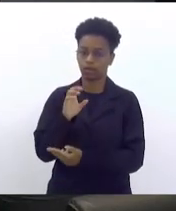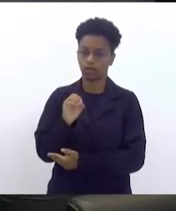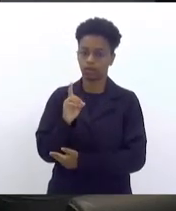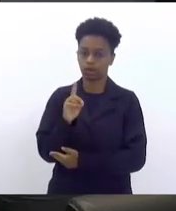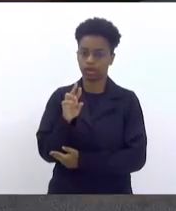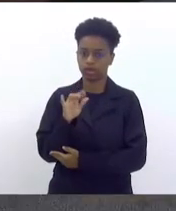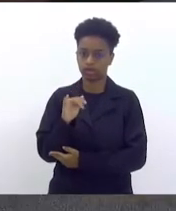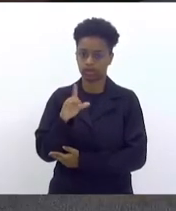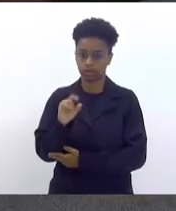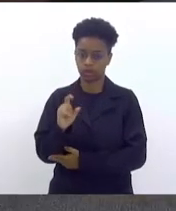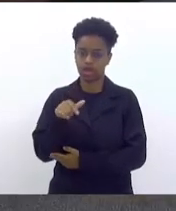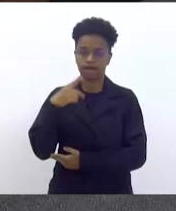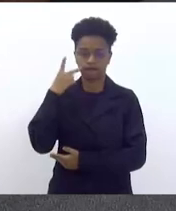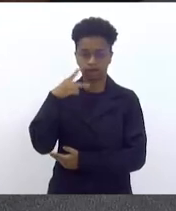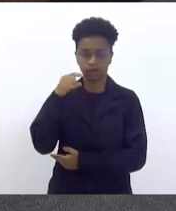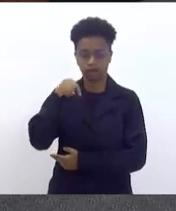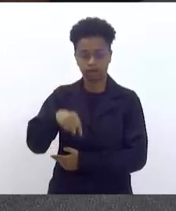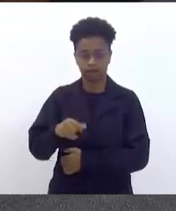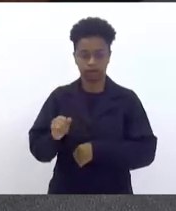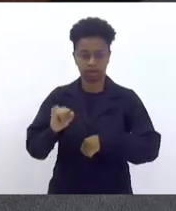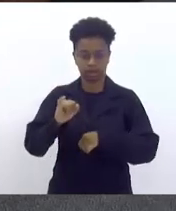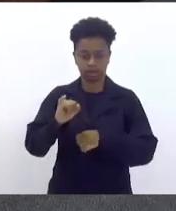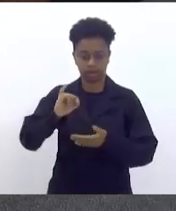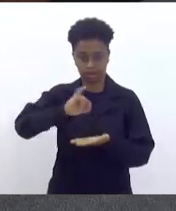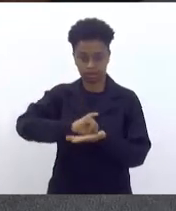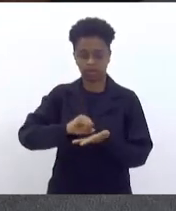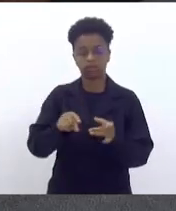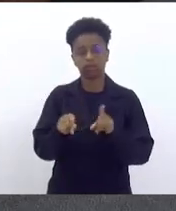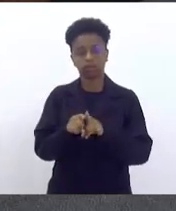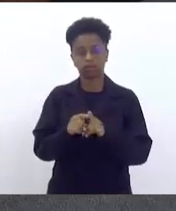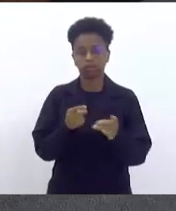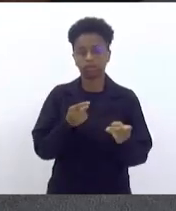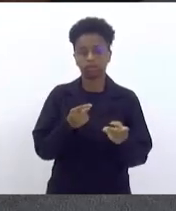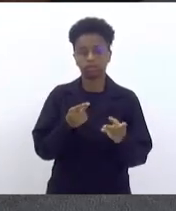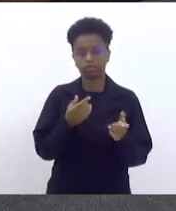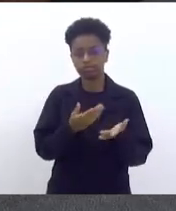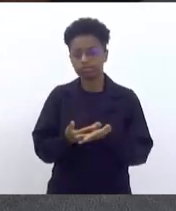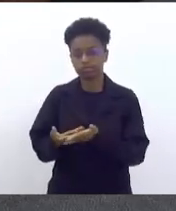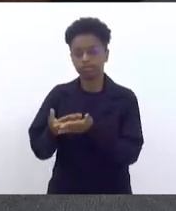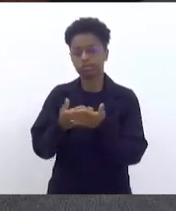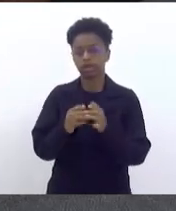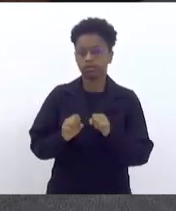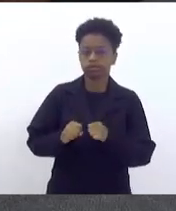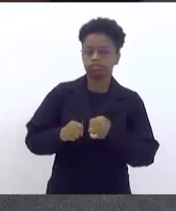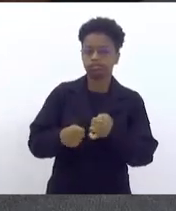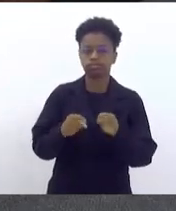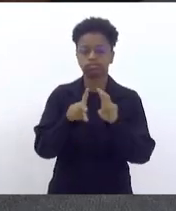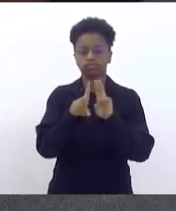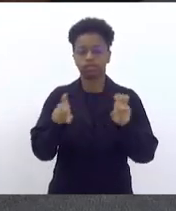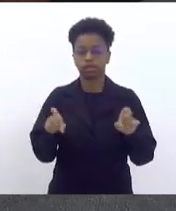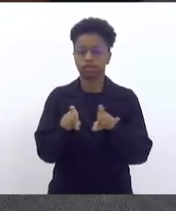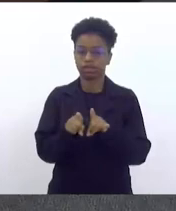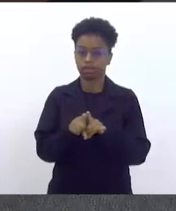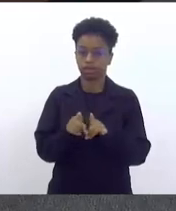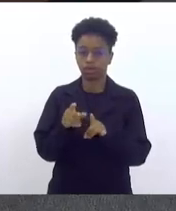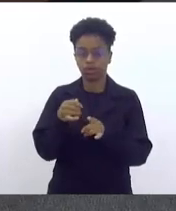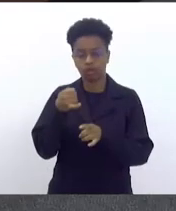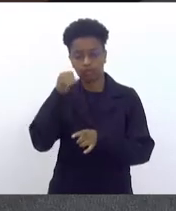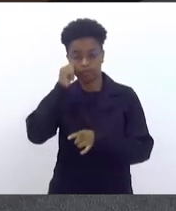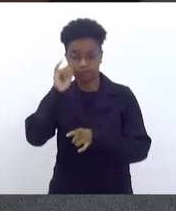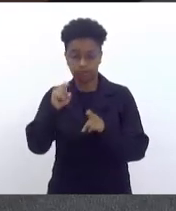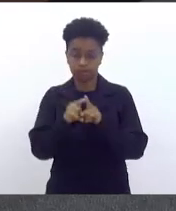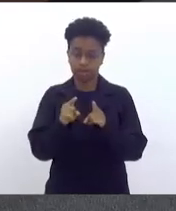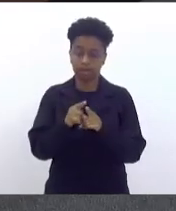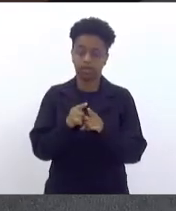ele que tem também debruçado muito sobre esse assunto sobre o combate e também a prevenção às drogas